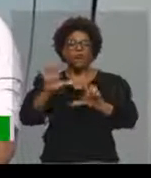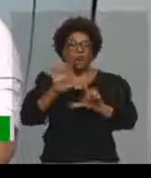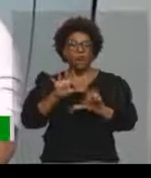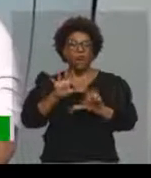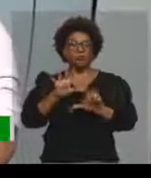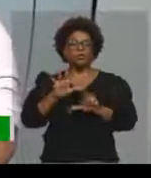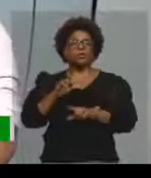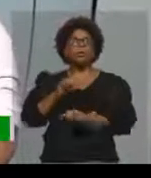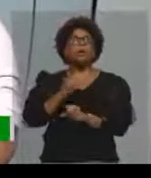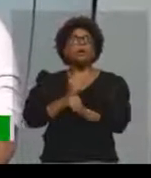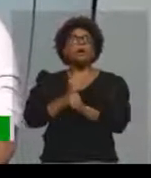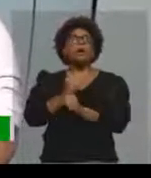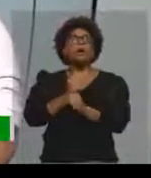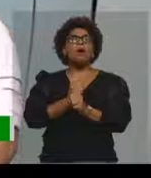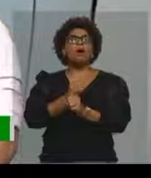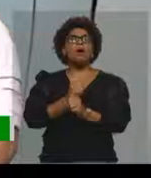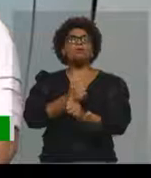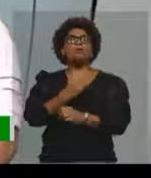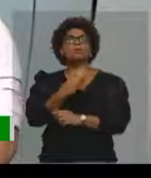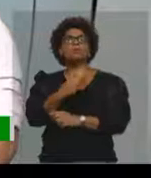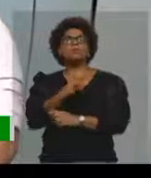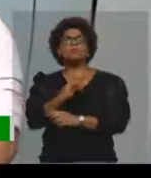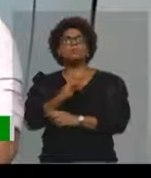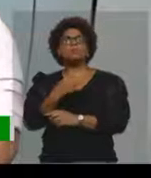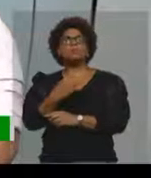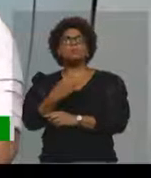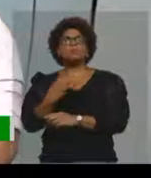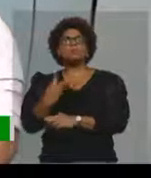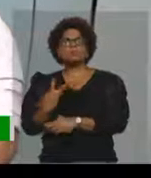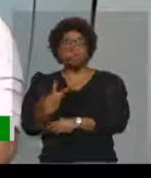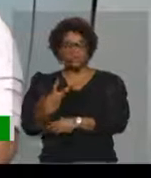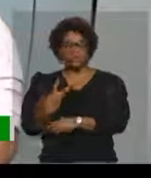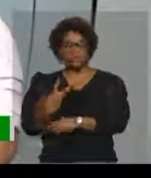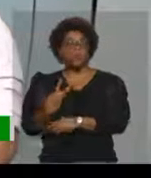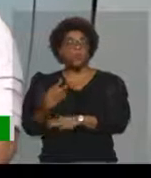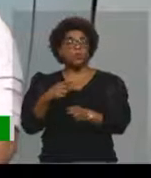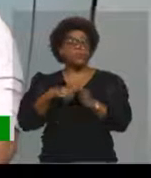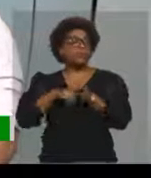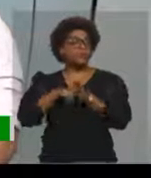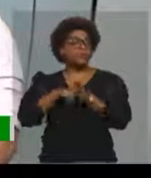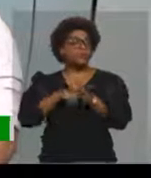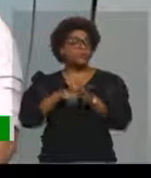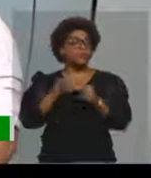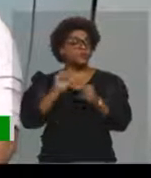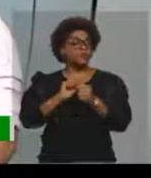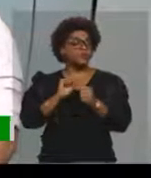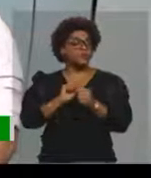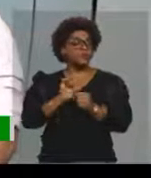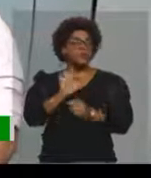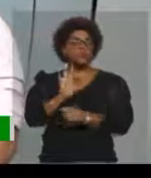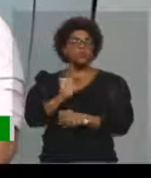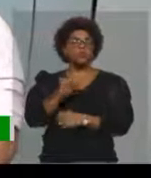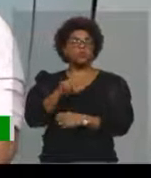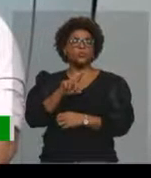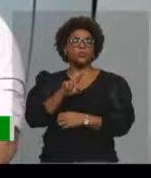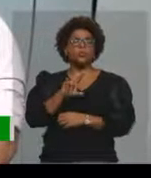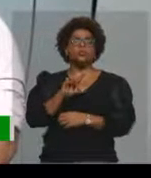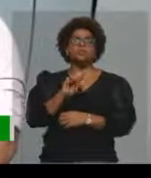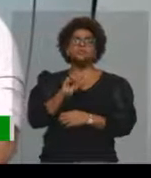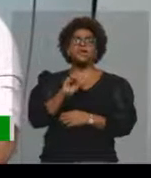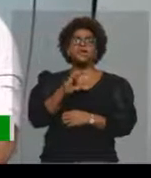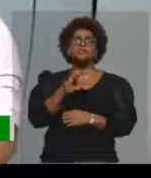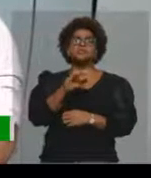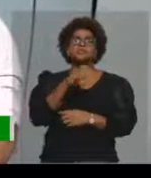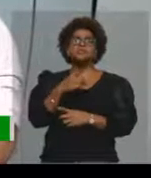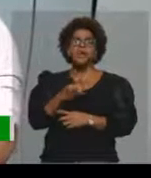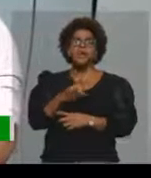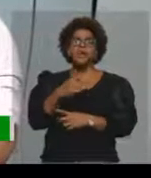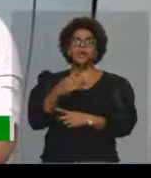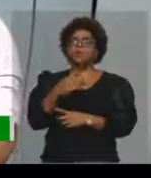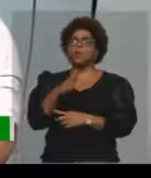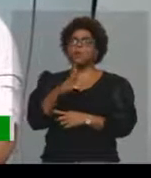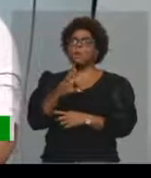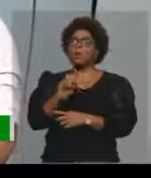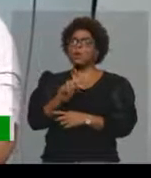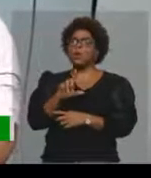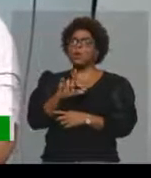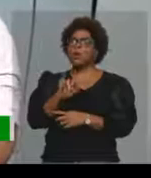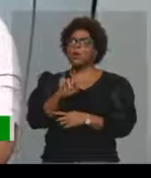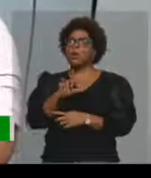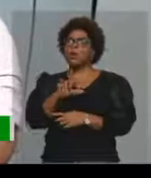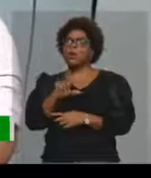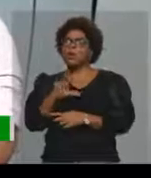que foi realizada pela Fundação Pro Livro e pelo Ibope Inteligência. O nome dessa pesquisa, se vocês lembram,